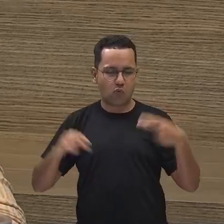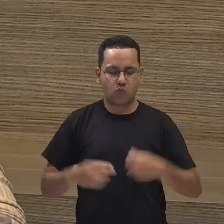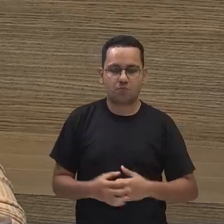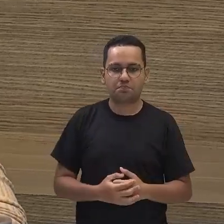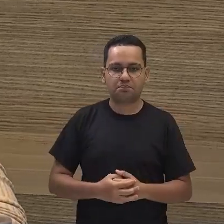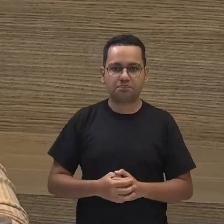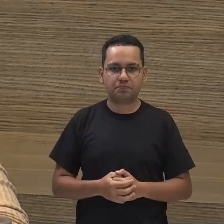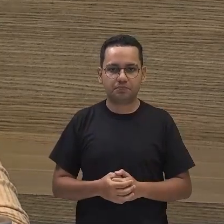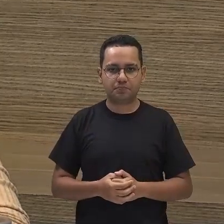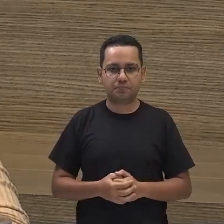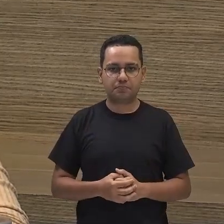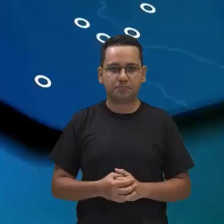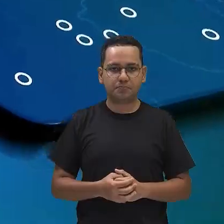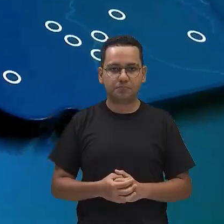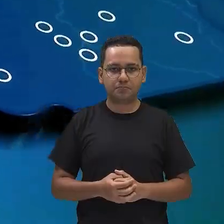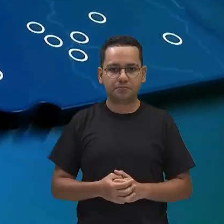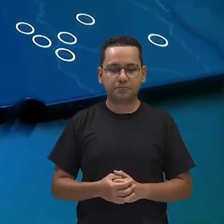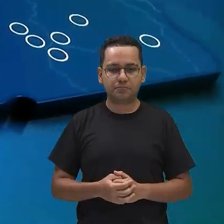CPU.